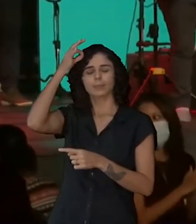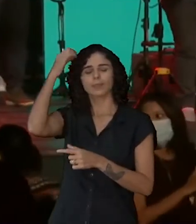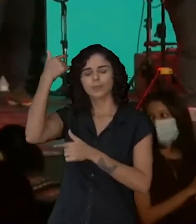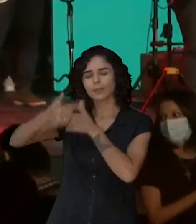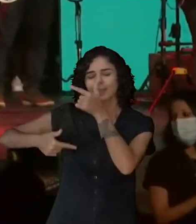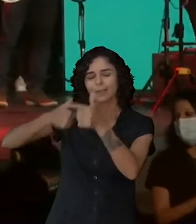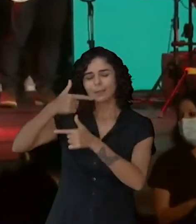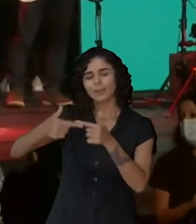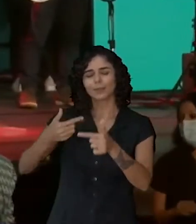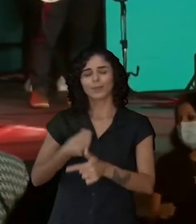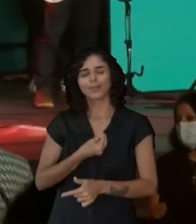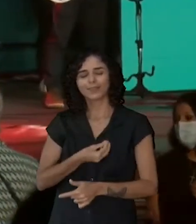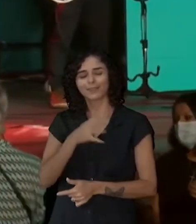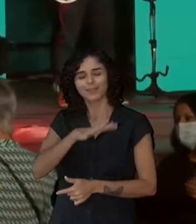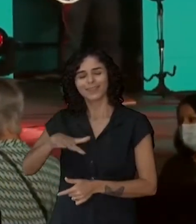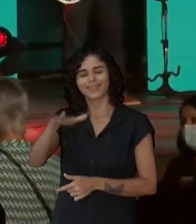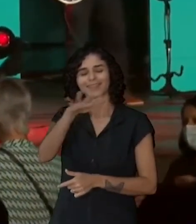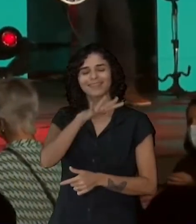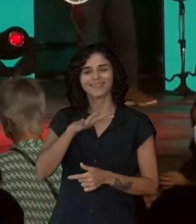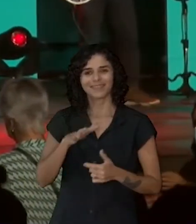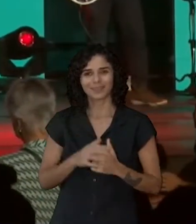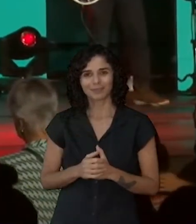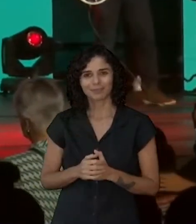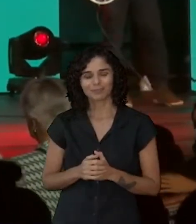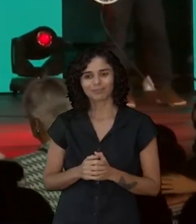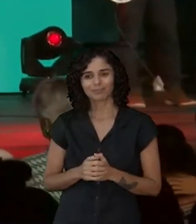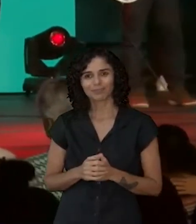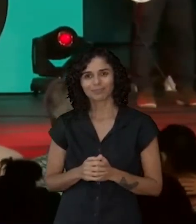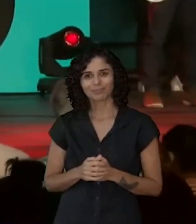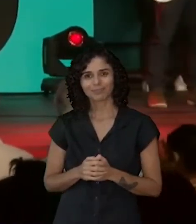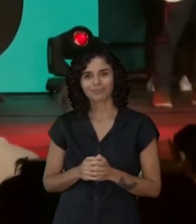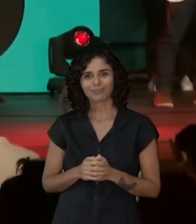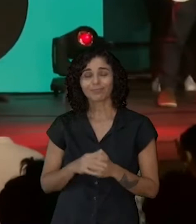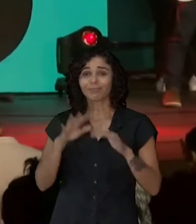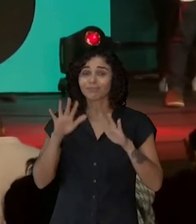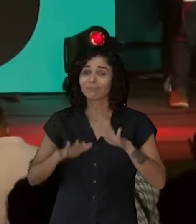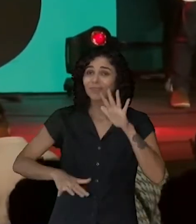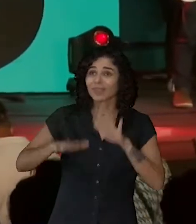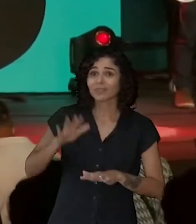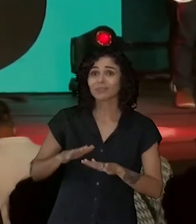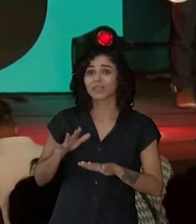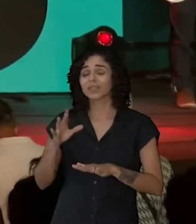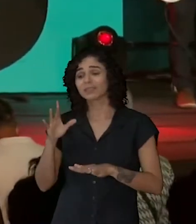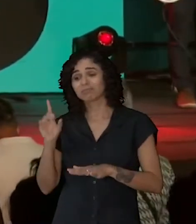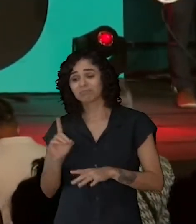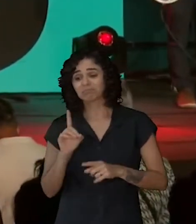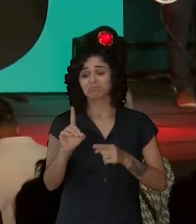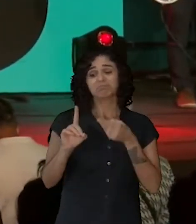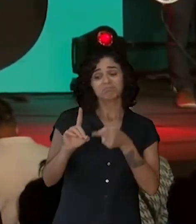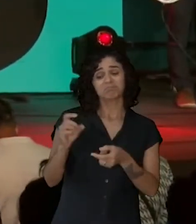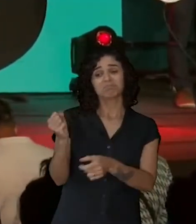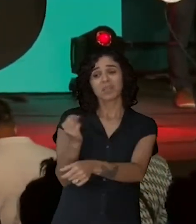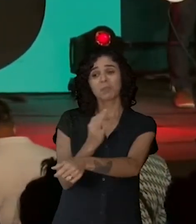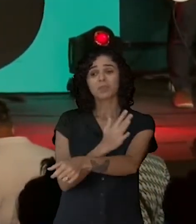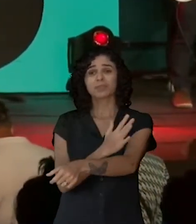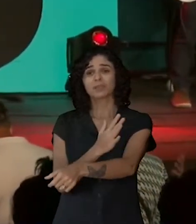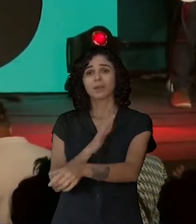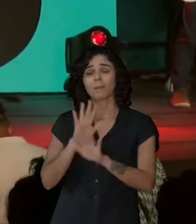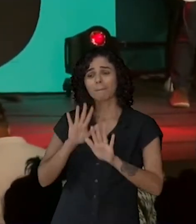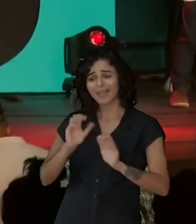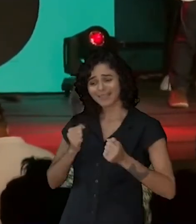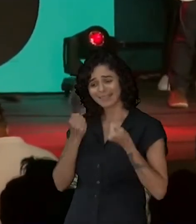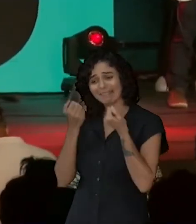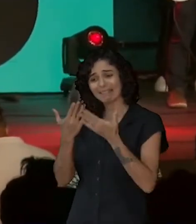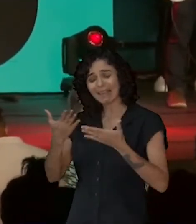deles. Mas pode ser que algum deles veio por emoção. Então traz novo nascimento